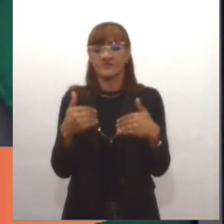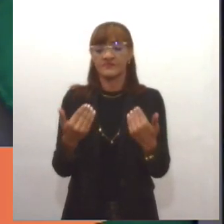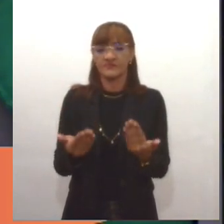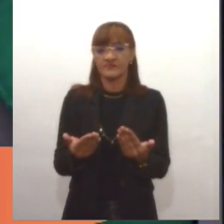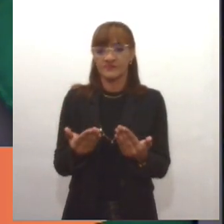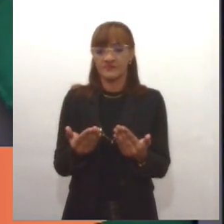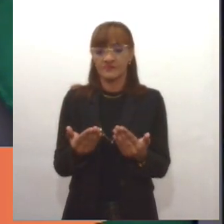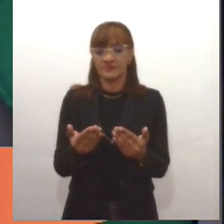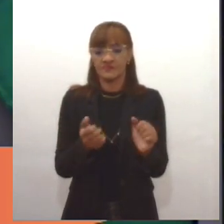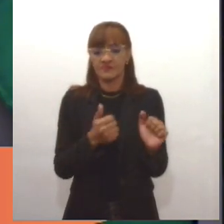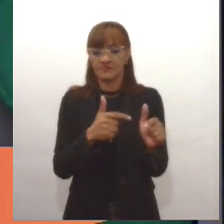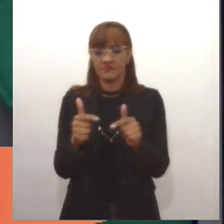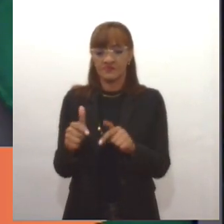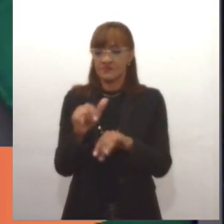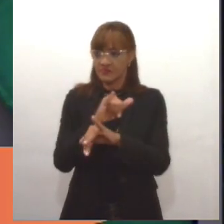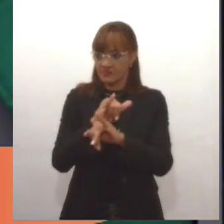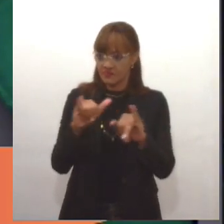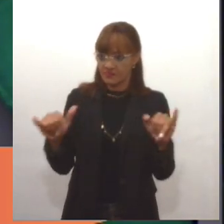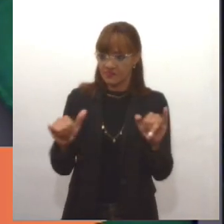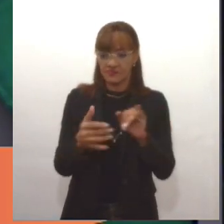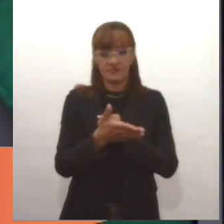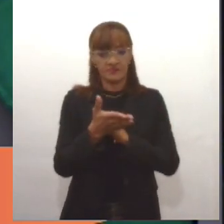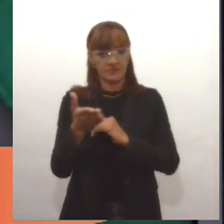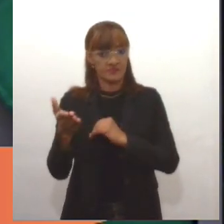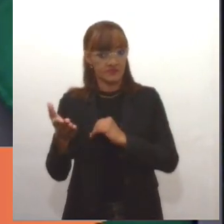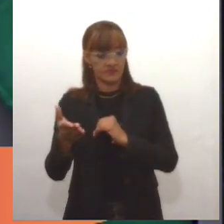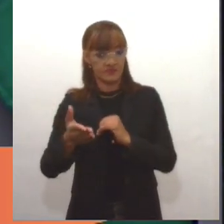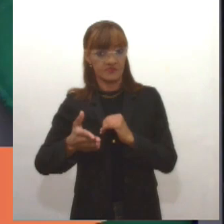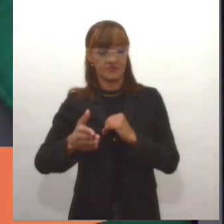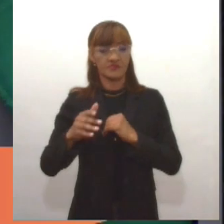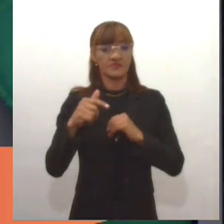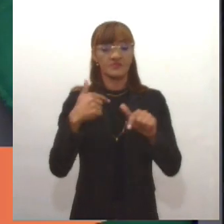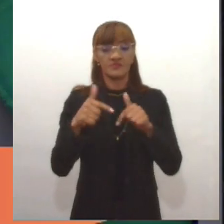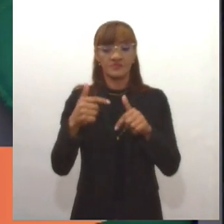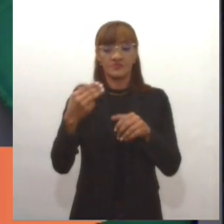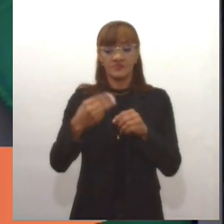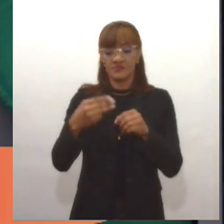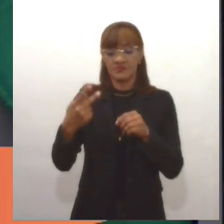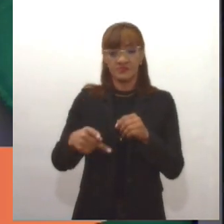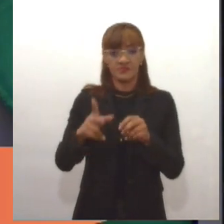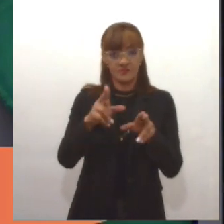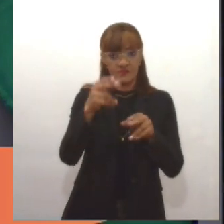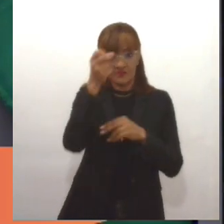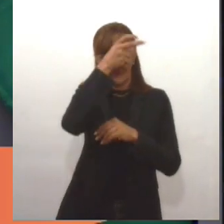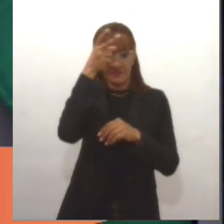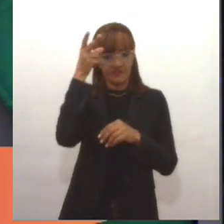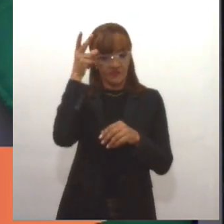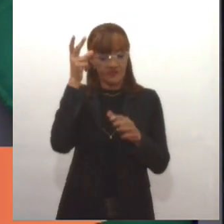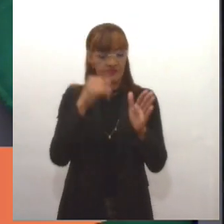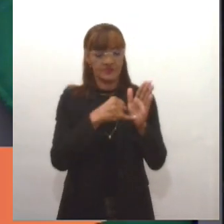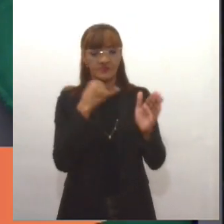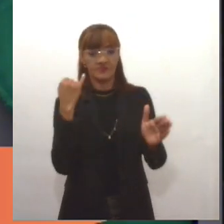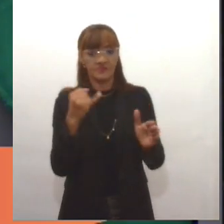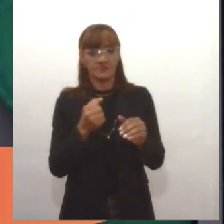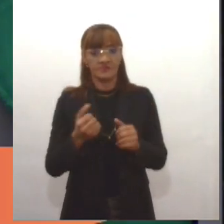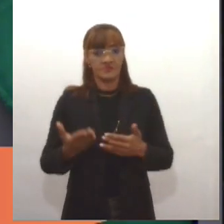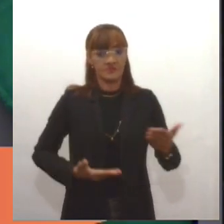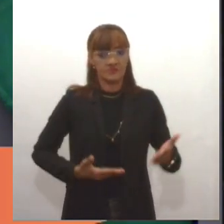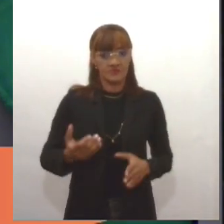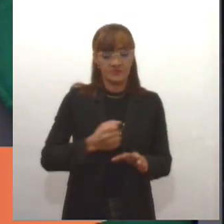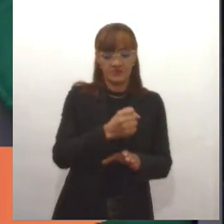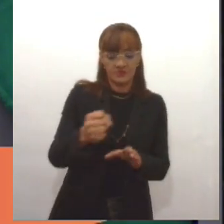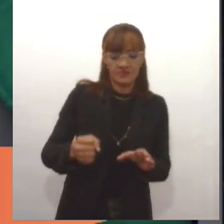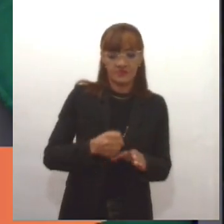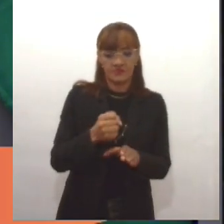os senhores e as senhoras? É aquele serviço que o município contrata, que é a merendeira, que é o gari, é aquela prestação